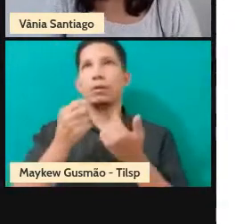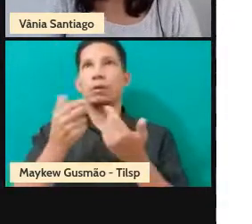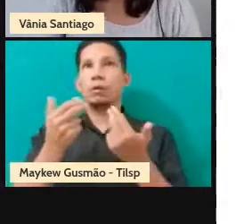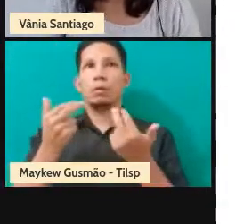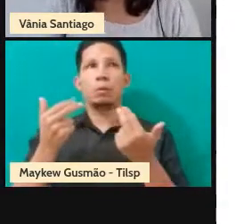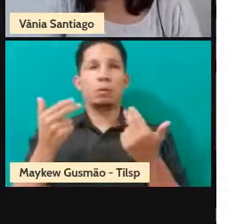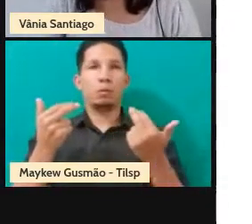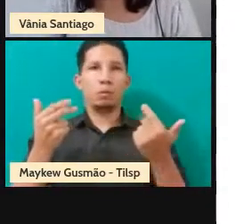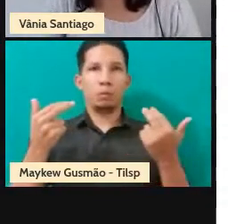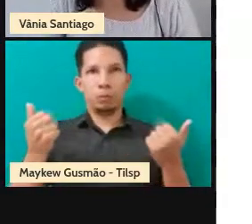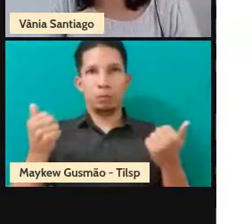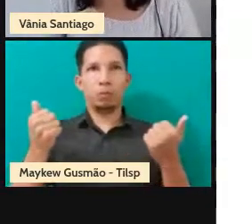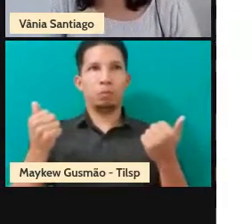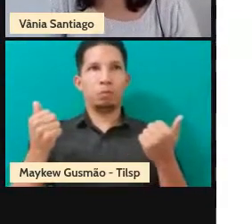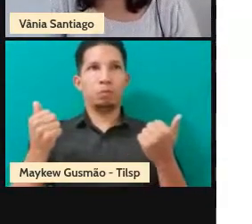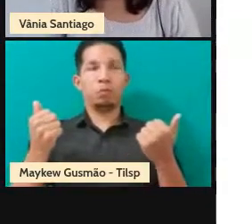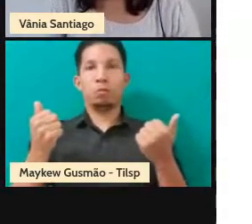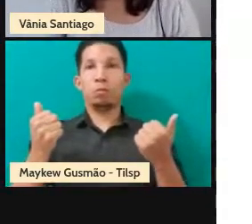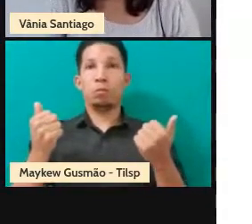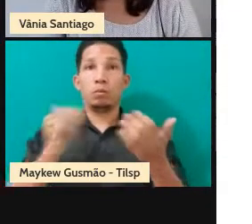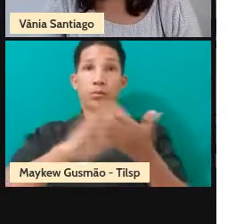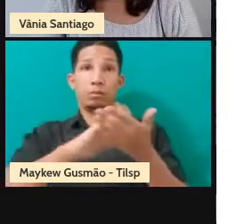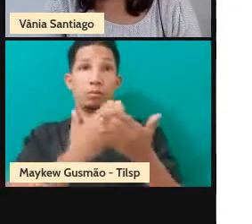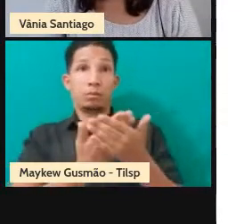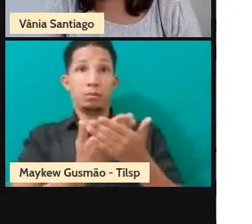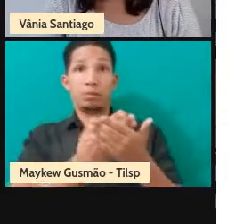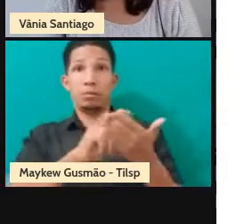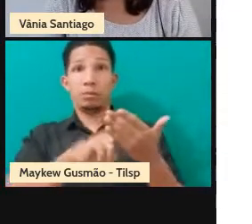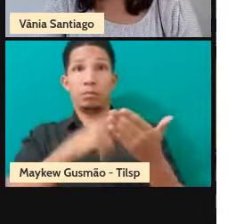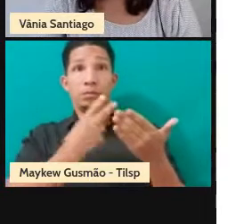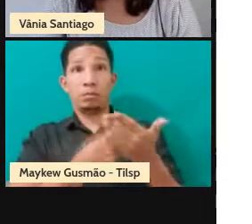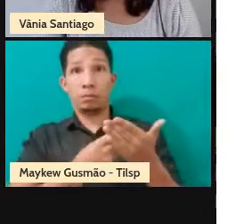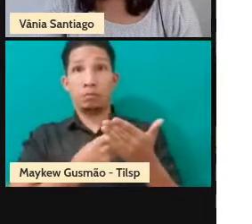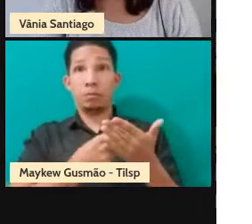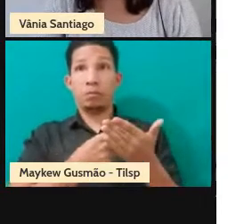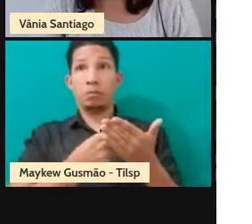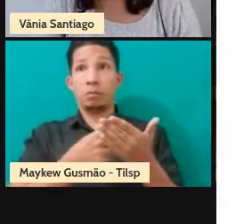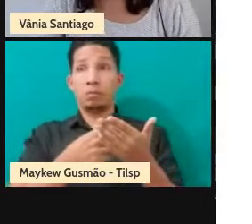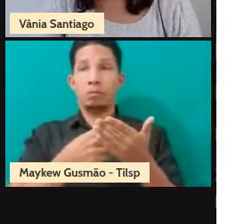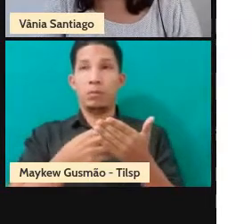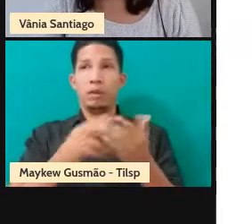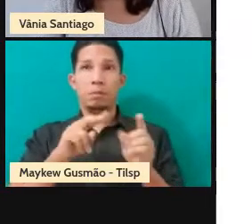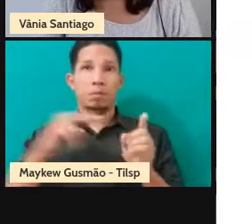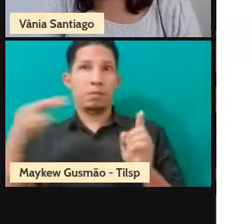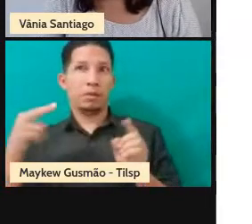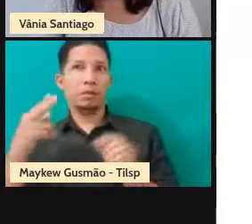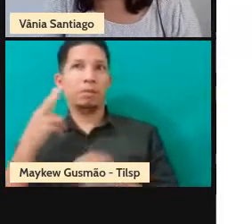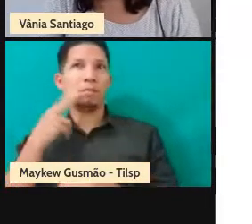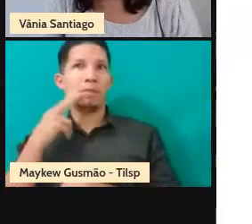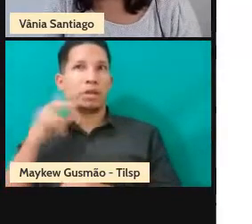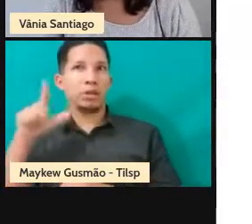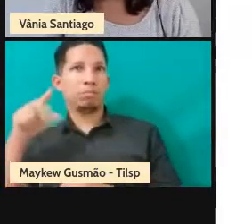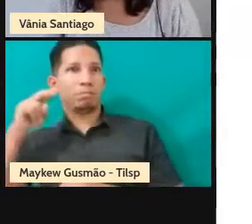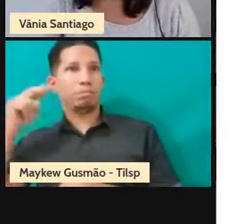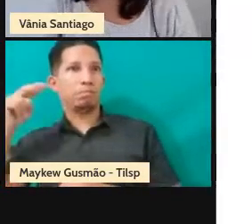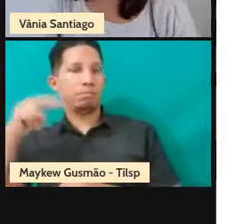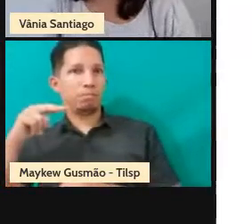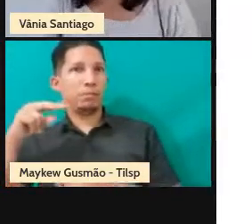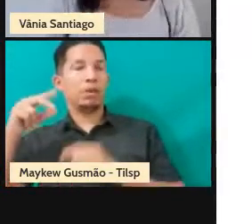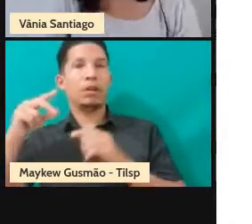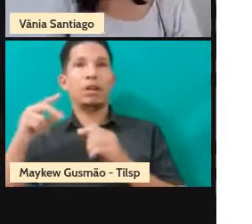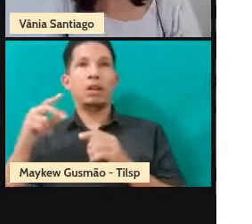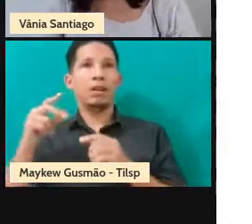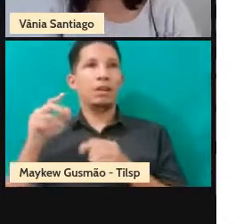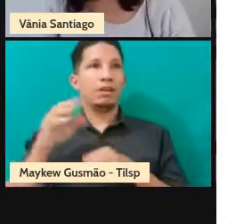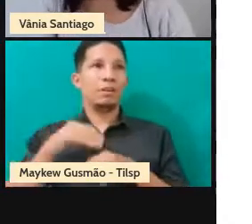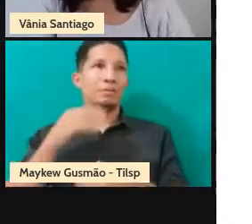olhar para o tradutor e intérprete a partir do círculo de Bakhtin. Beth vai dizer o seguinte, eu chamo de Beth,